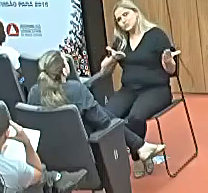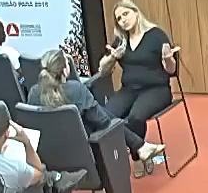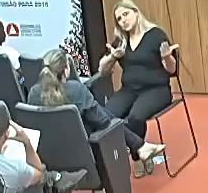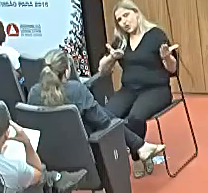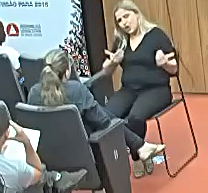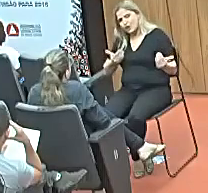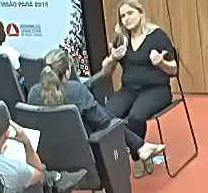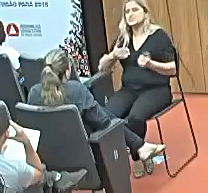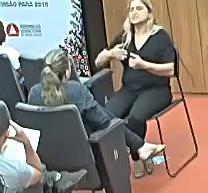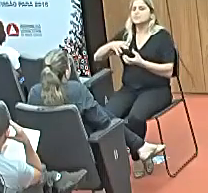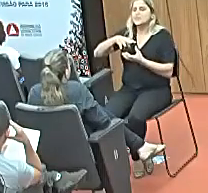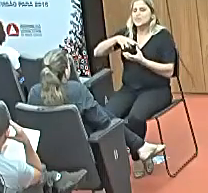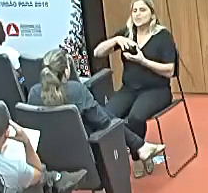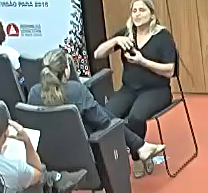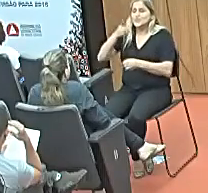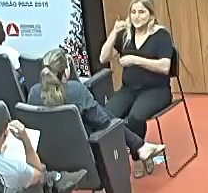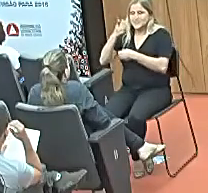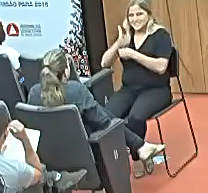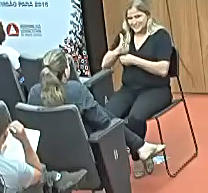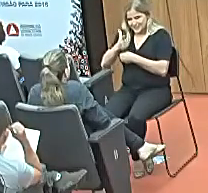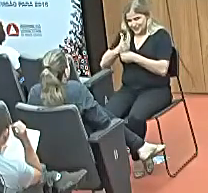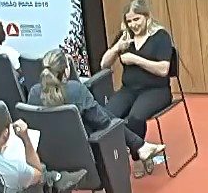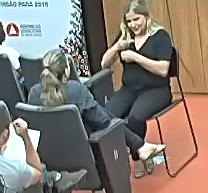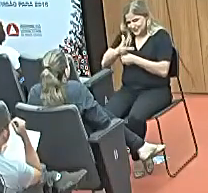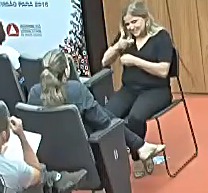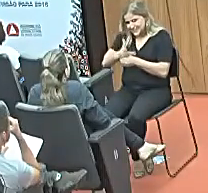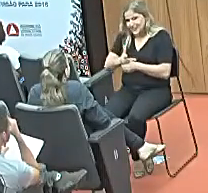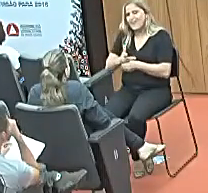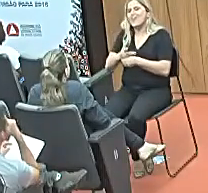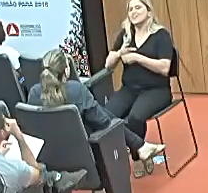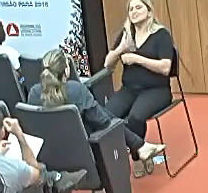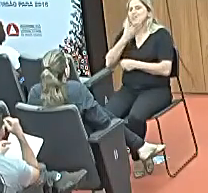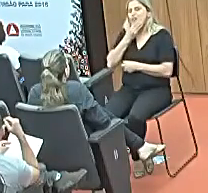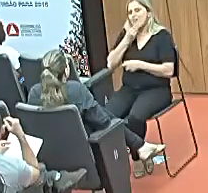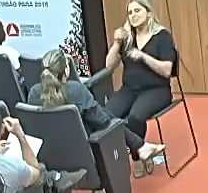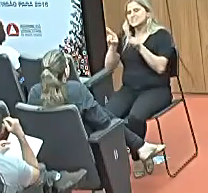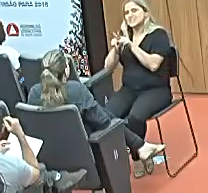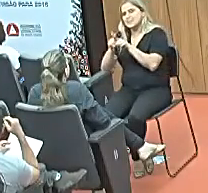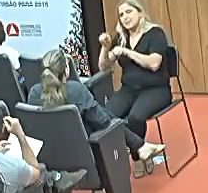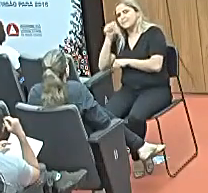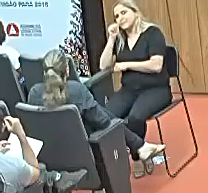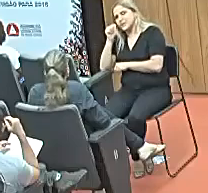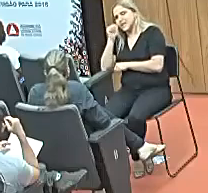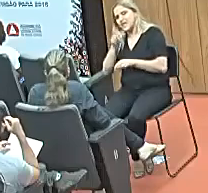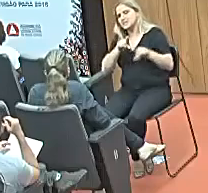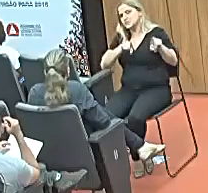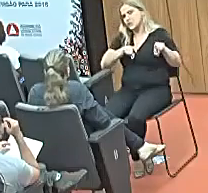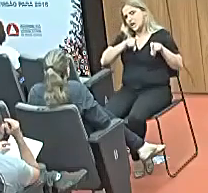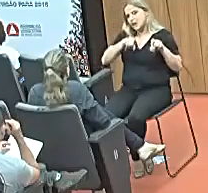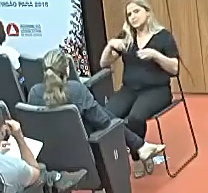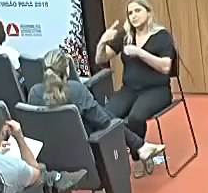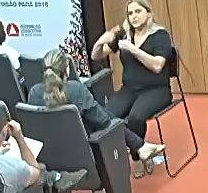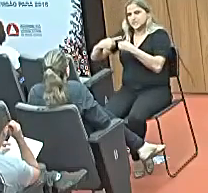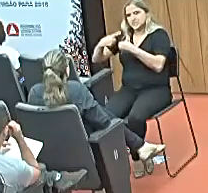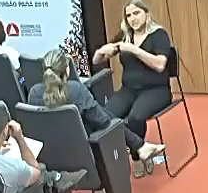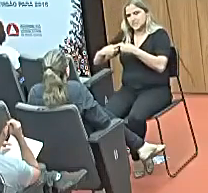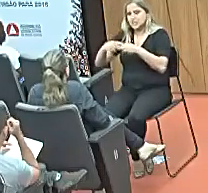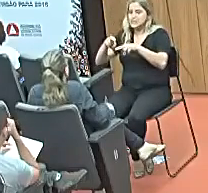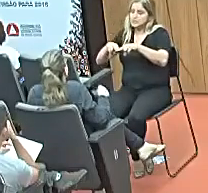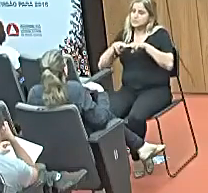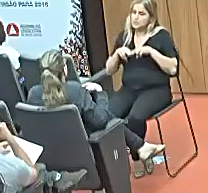dos idosos de homens e mulheres no campo e na cidade e que pra isso nós precisamos